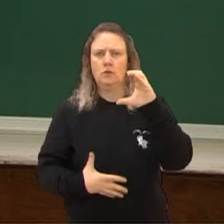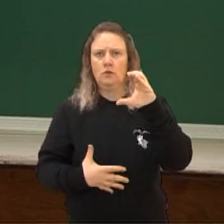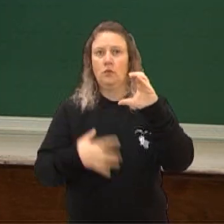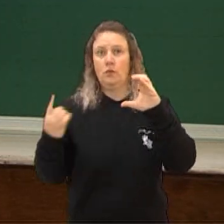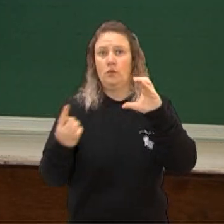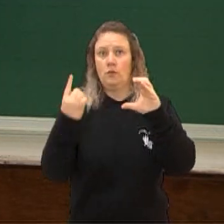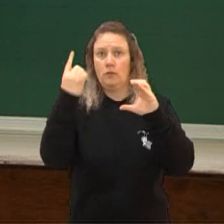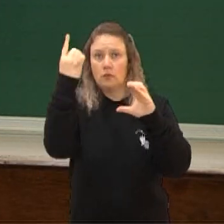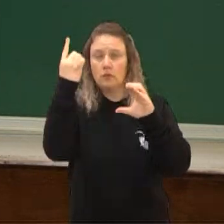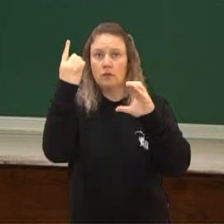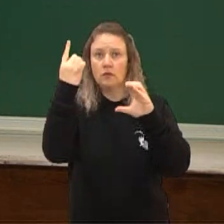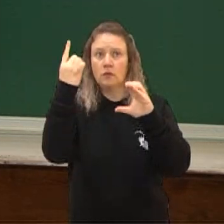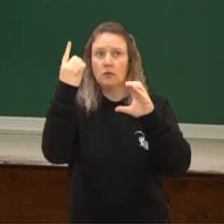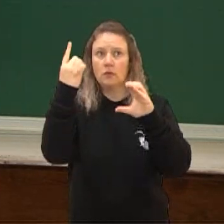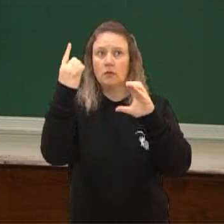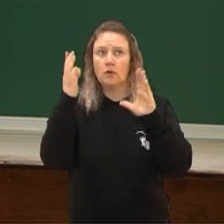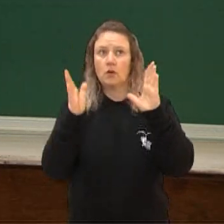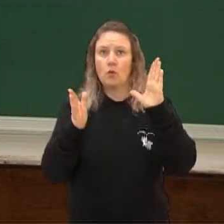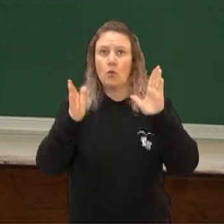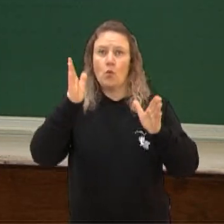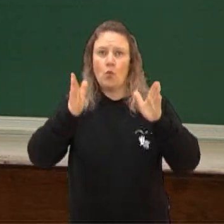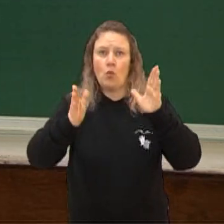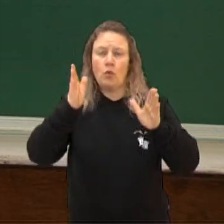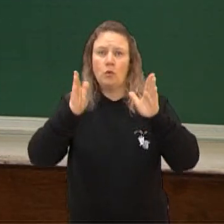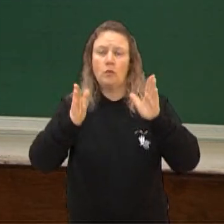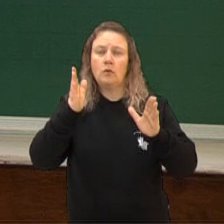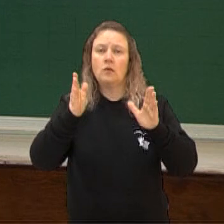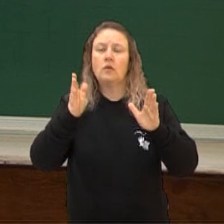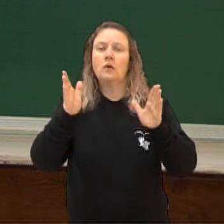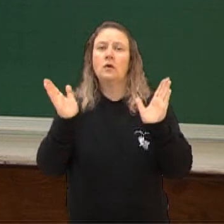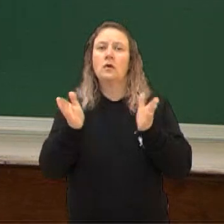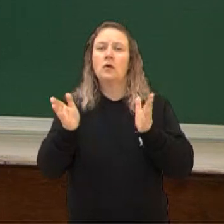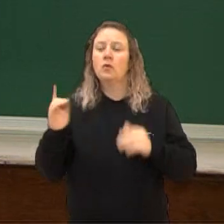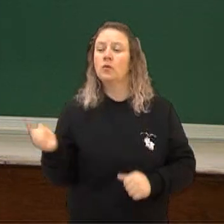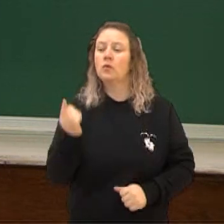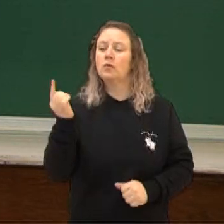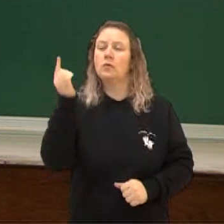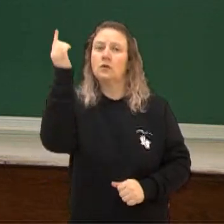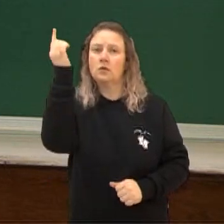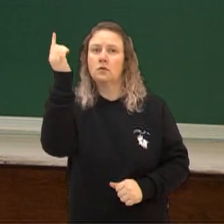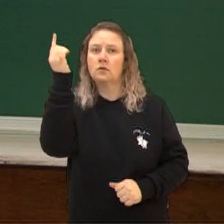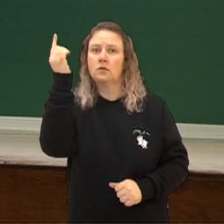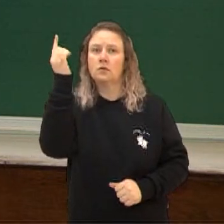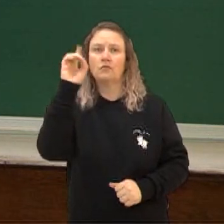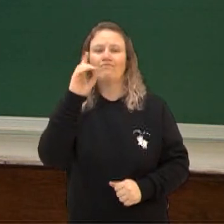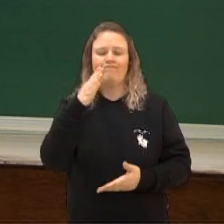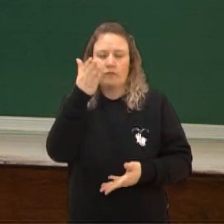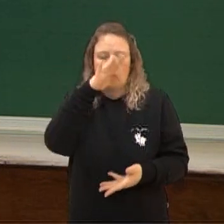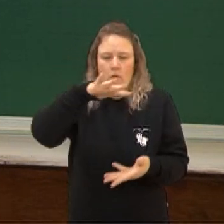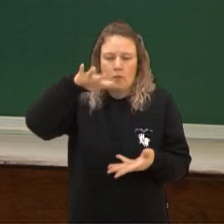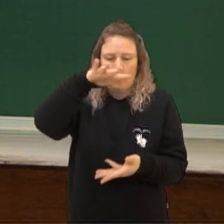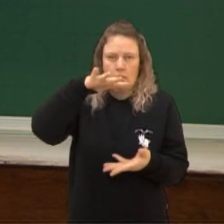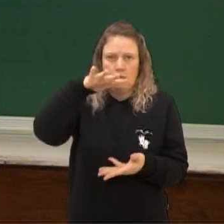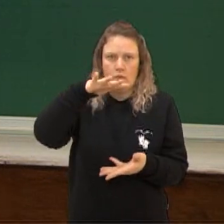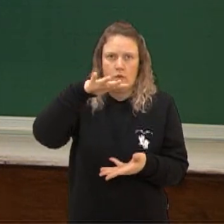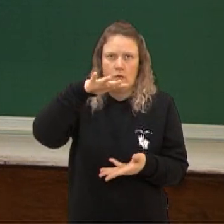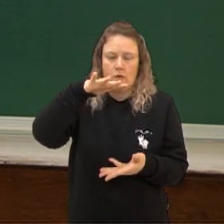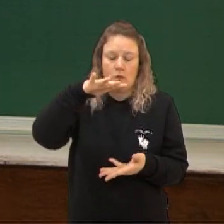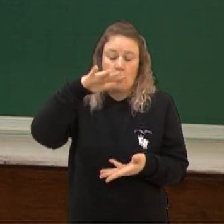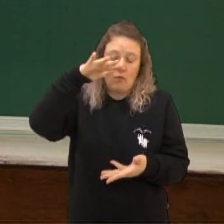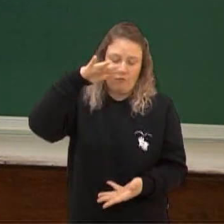do prisma é entre essas duas bases. No caso do oblíquo, a altura do prisma não vai ser entre as bases, vai ser entre o